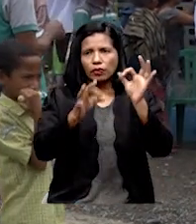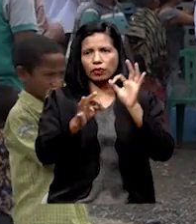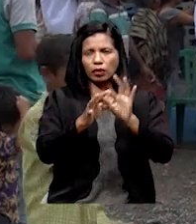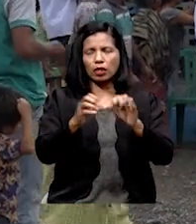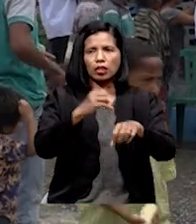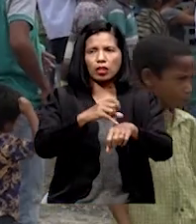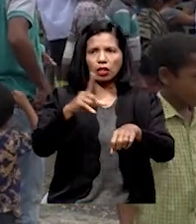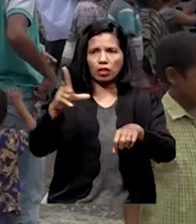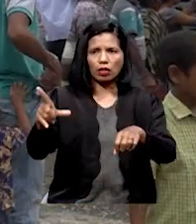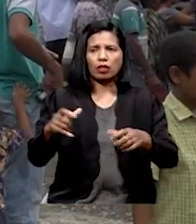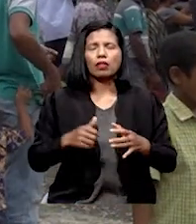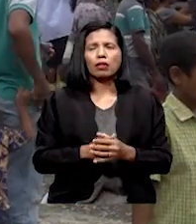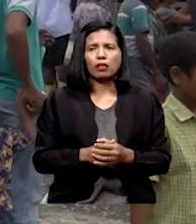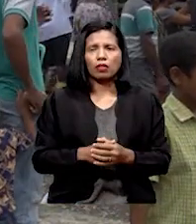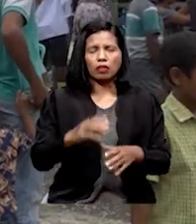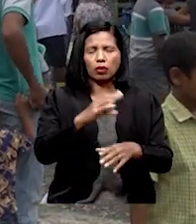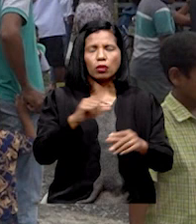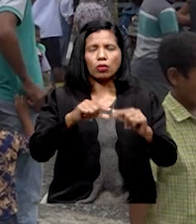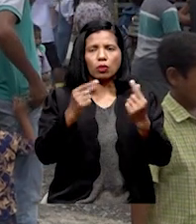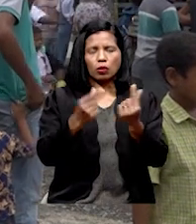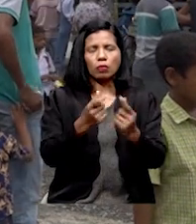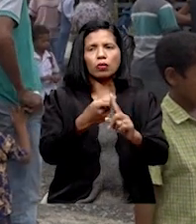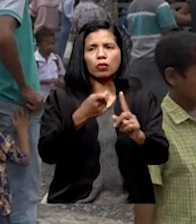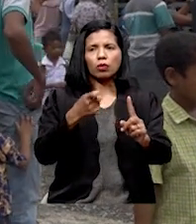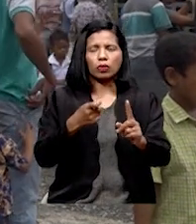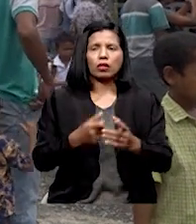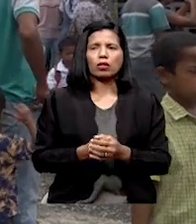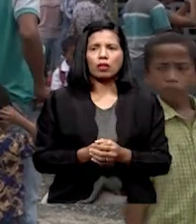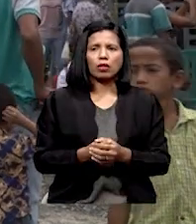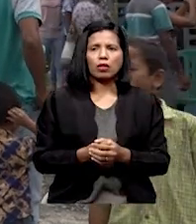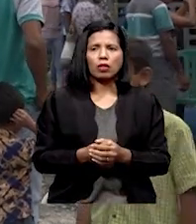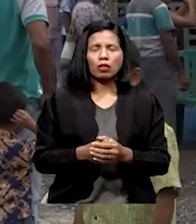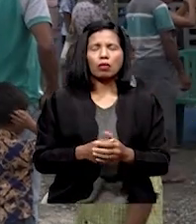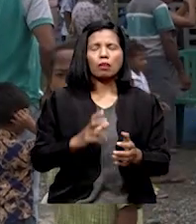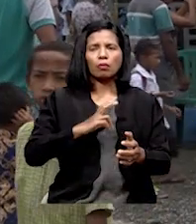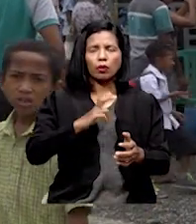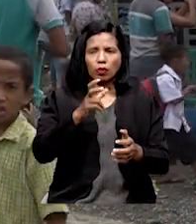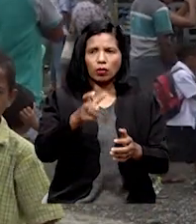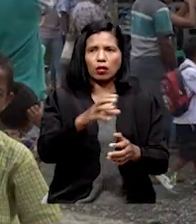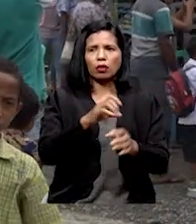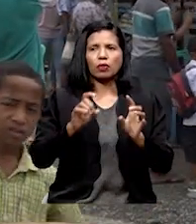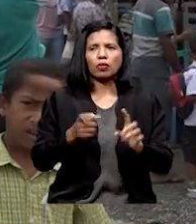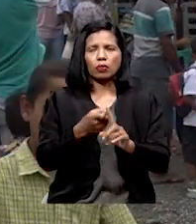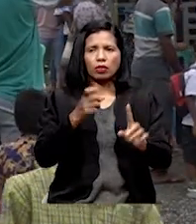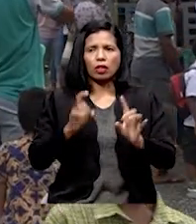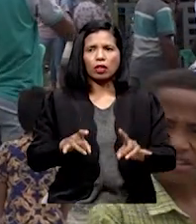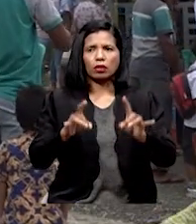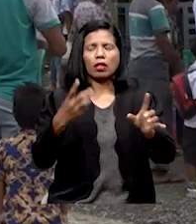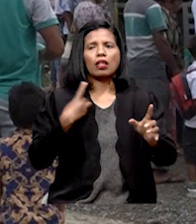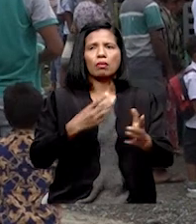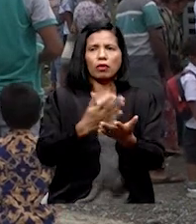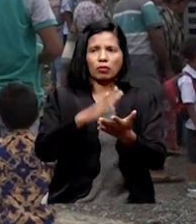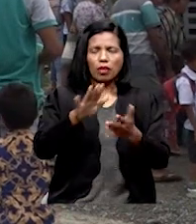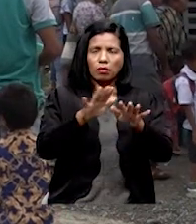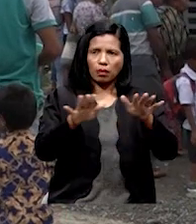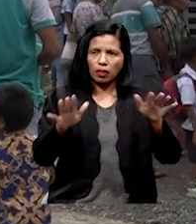internasional hanya saya sini cimoy, mosu si grupo balu husi doasang Portugal, mosu si Australia yang baru nebe ke ami fahe balabari sina ina